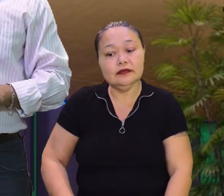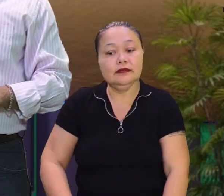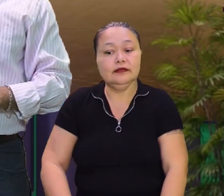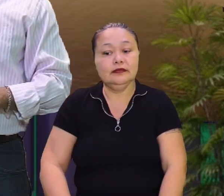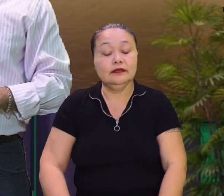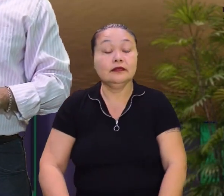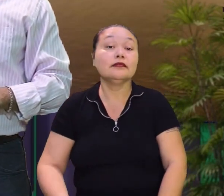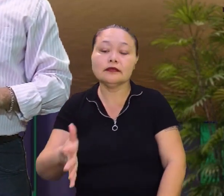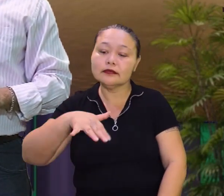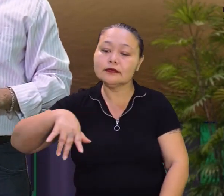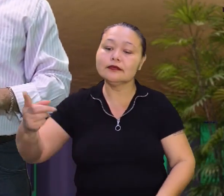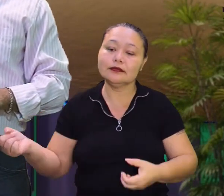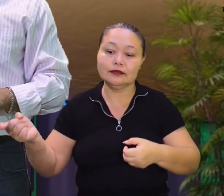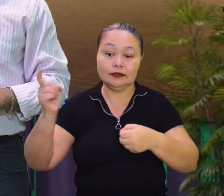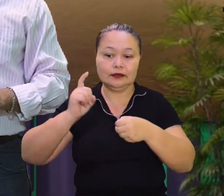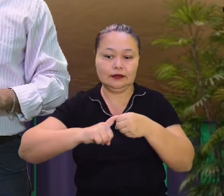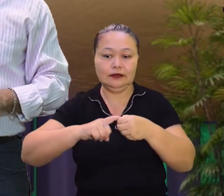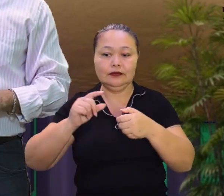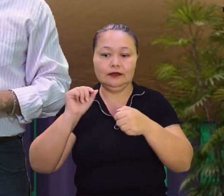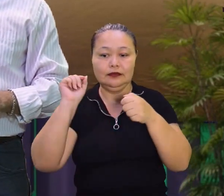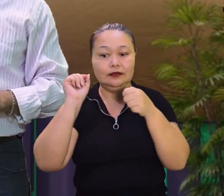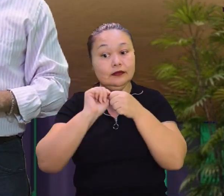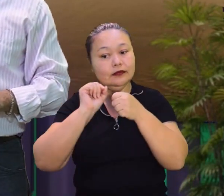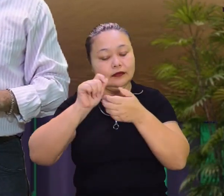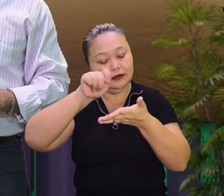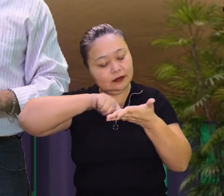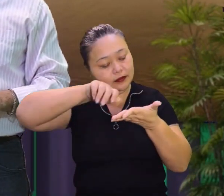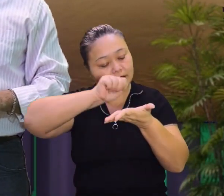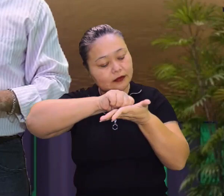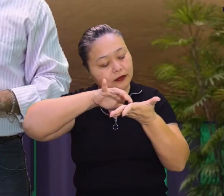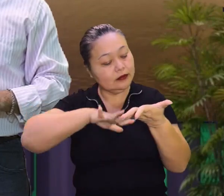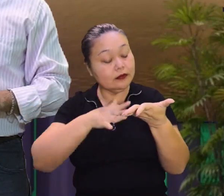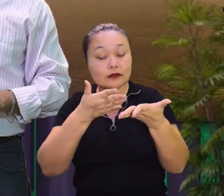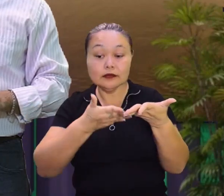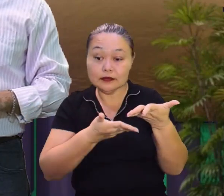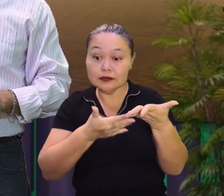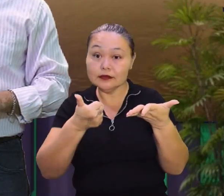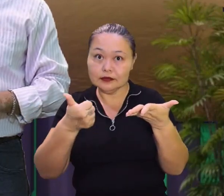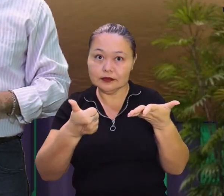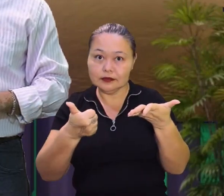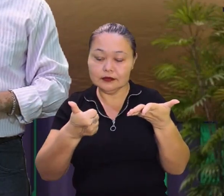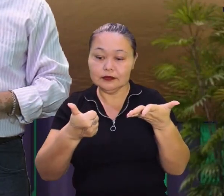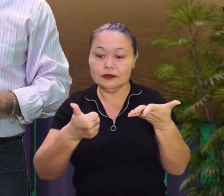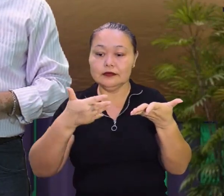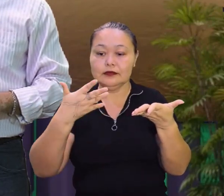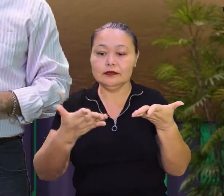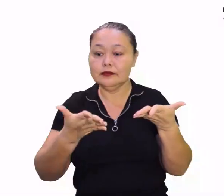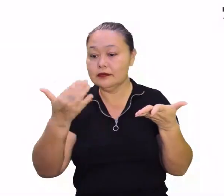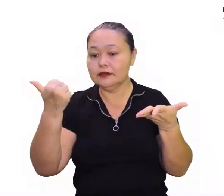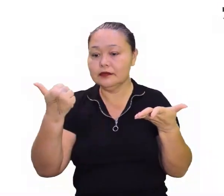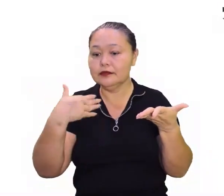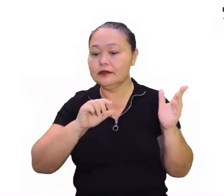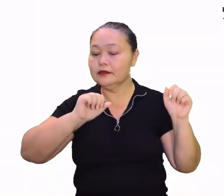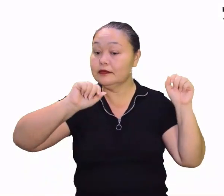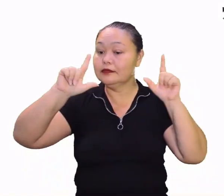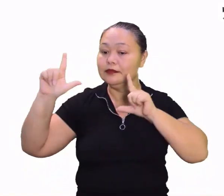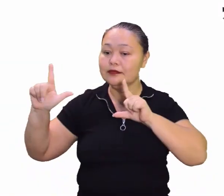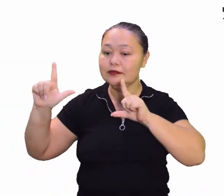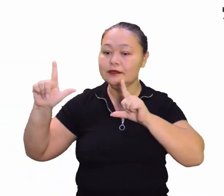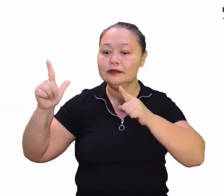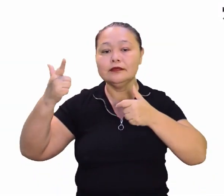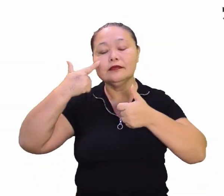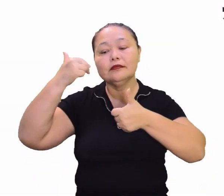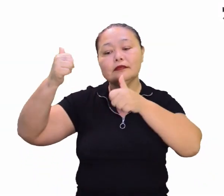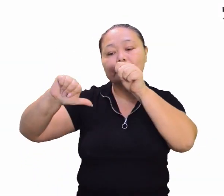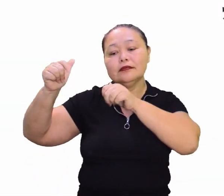E aí, galera, voltamos agora para a gente fazer a correção da atividade, beleza? Então, vamos lá direto no quadro para conferir